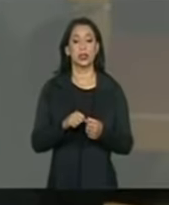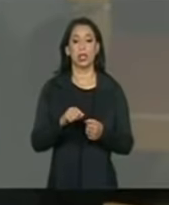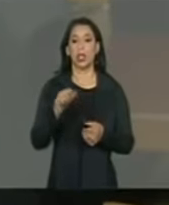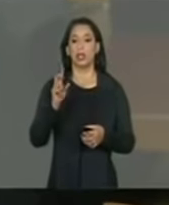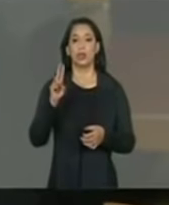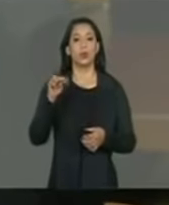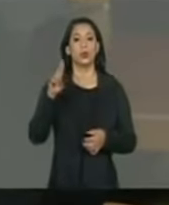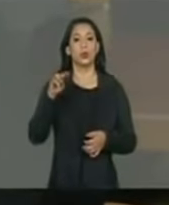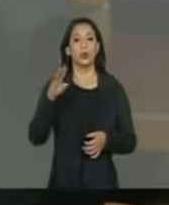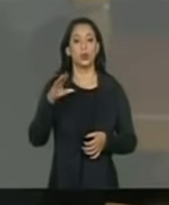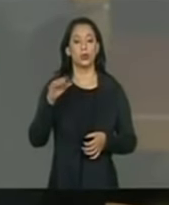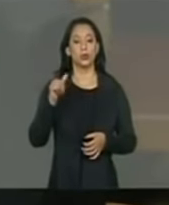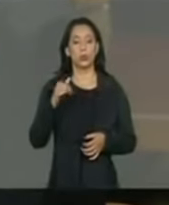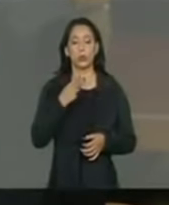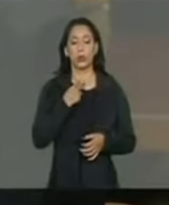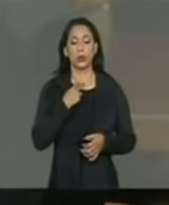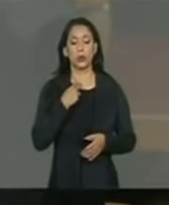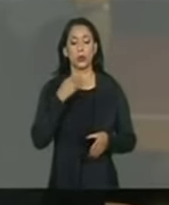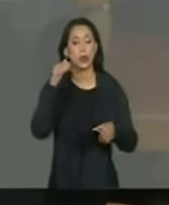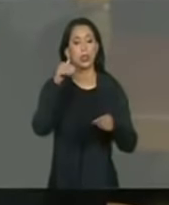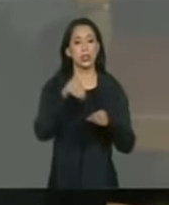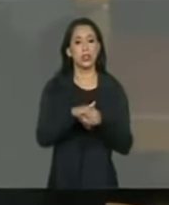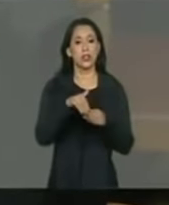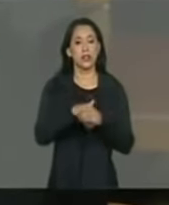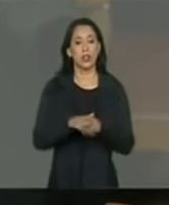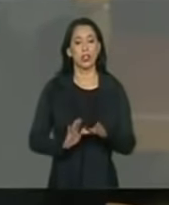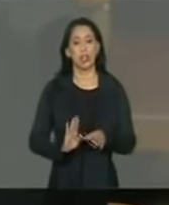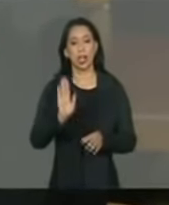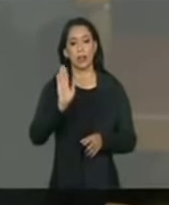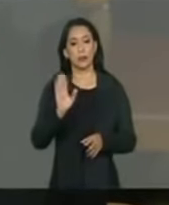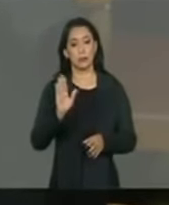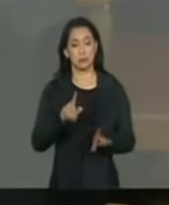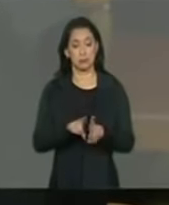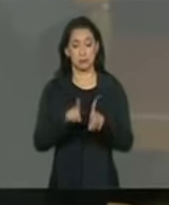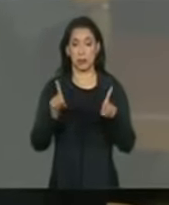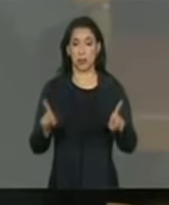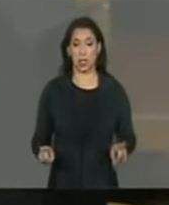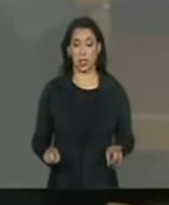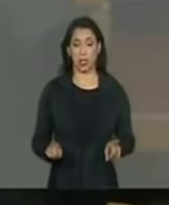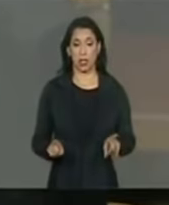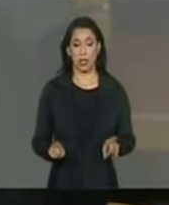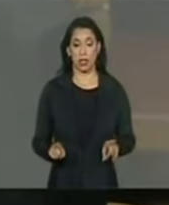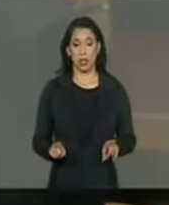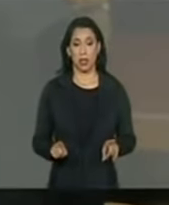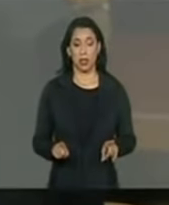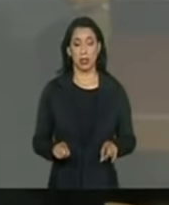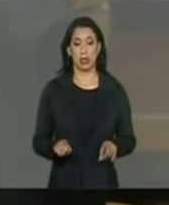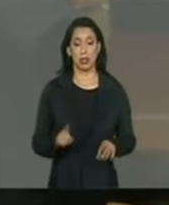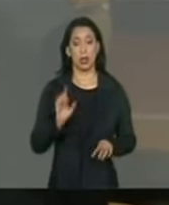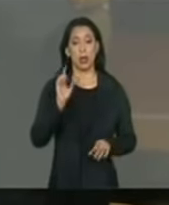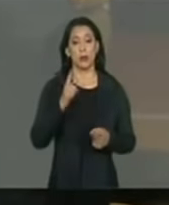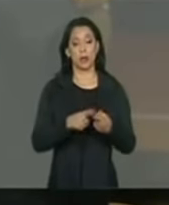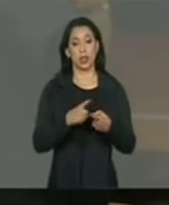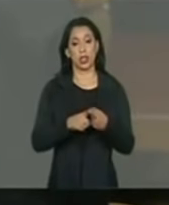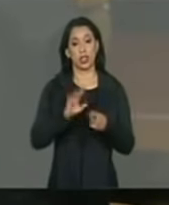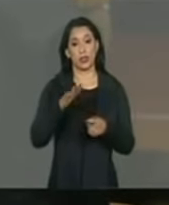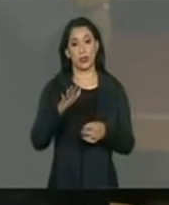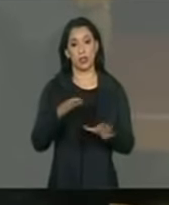alguém pelo fato de encontrar essa pessoa a ver meramente sido recebido uma denúncia projeto sinistros